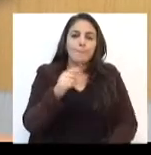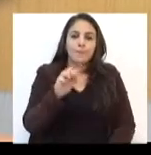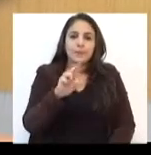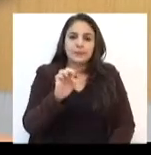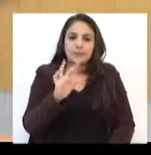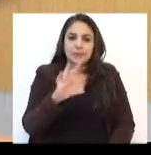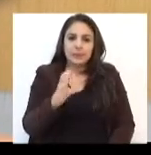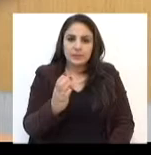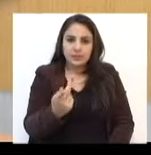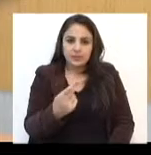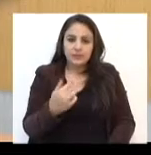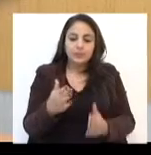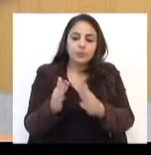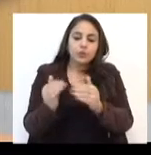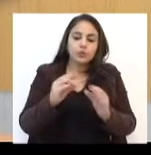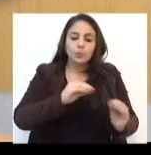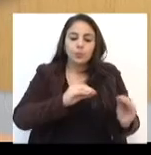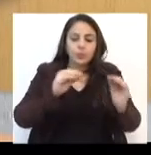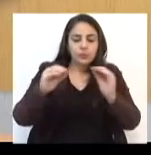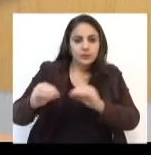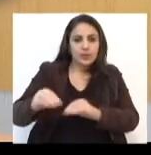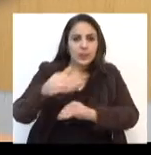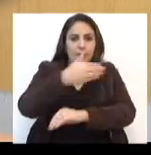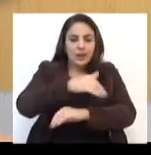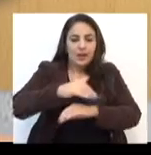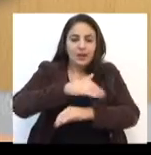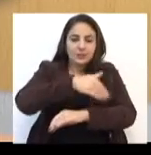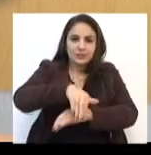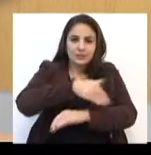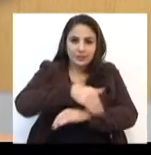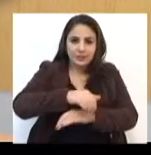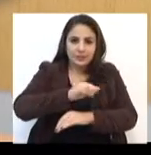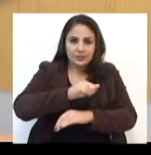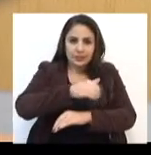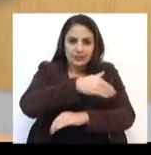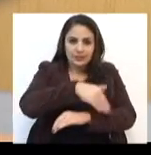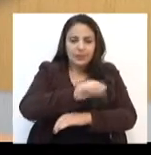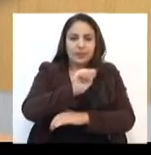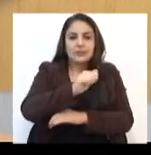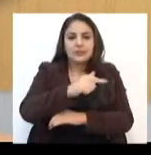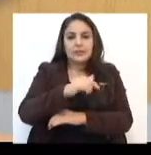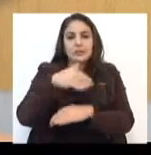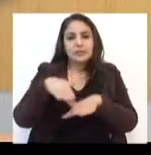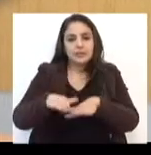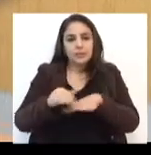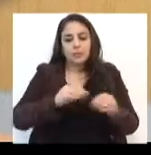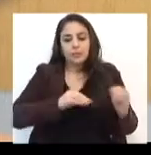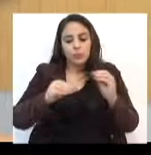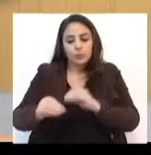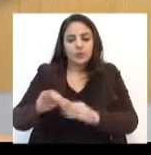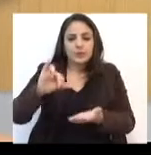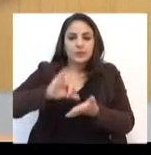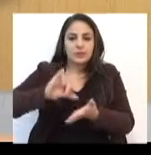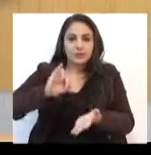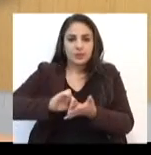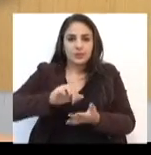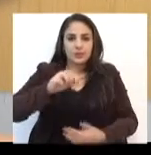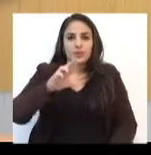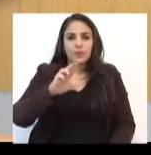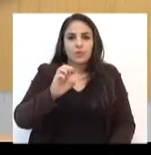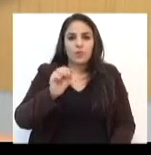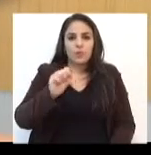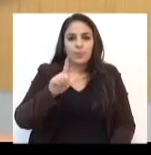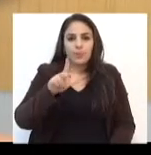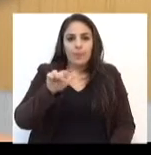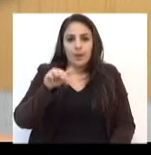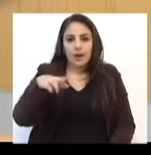Cavalcante sugeriu a transferência do desfile da Avenida 7 de Setembro para o Parque Volmar Salton, onde poderia ser construído